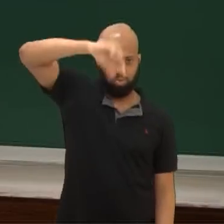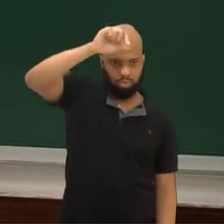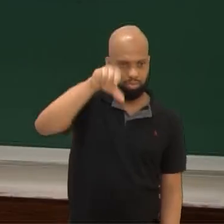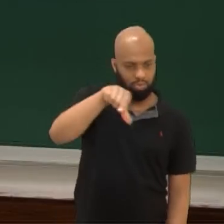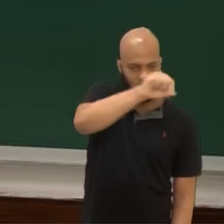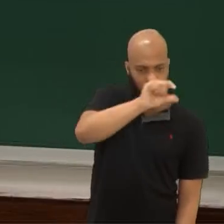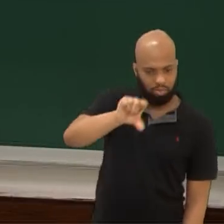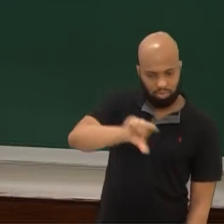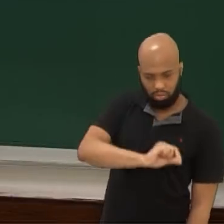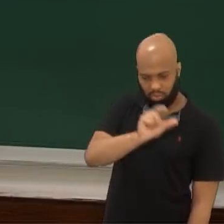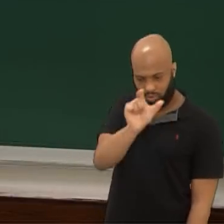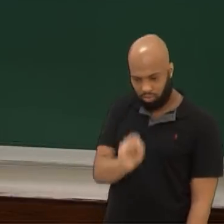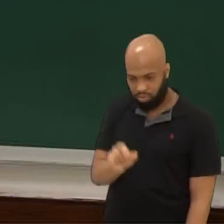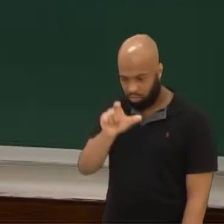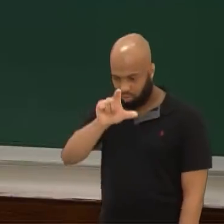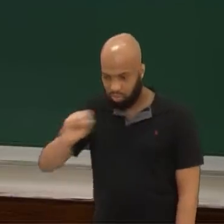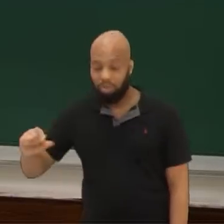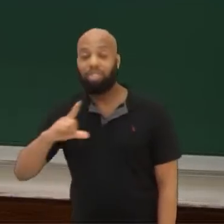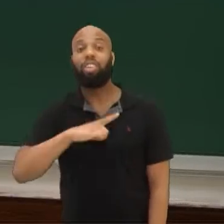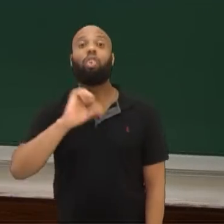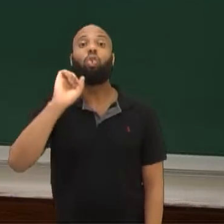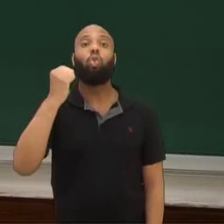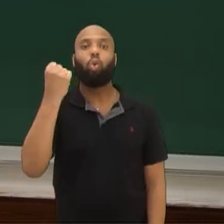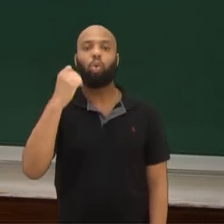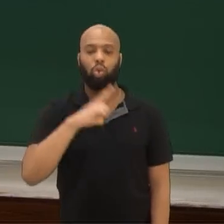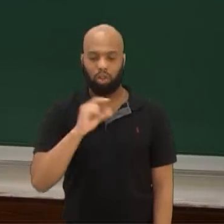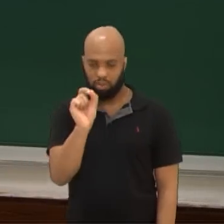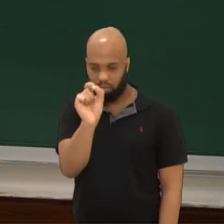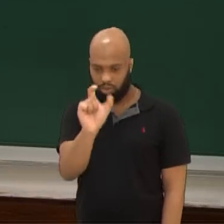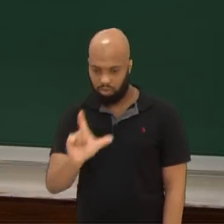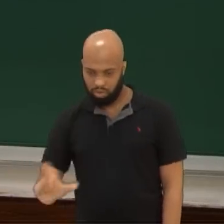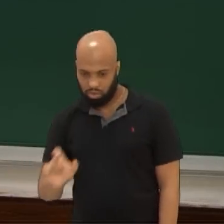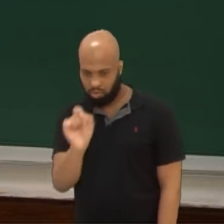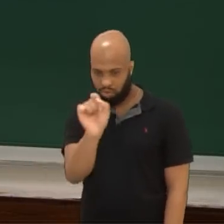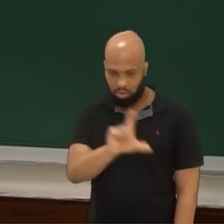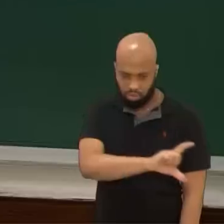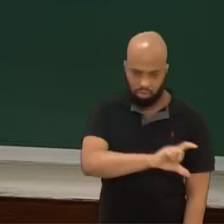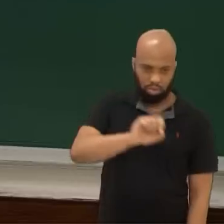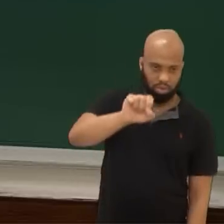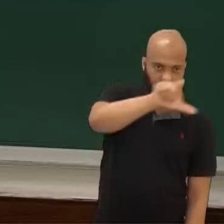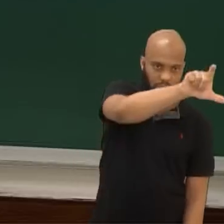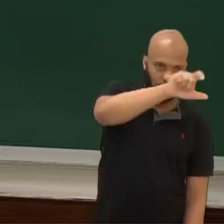3, 4, 5, 6, 7, 8. Tem 8 espacinhos. Por isso